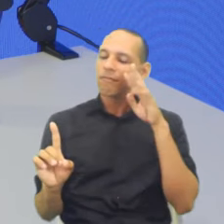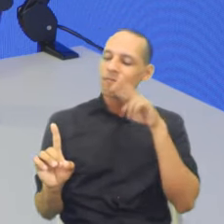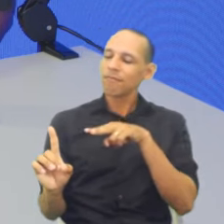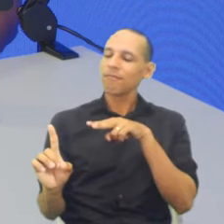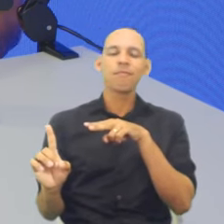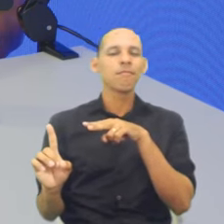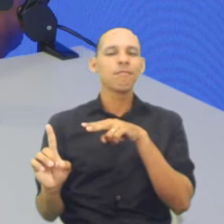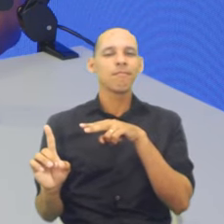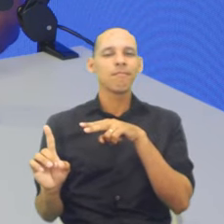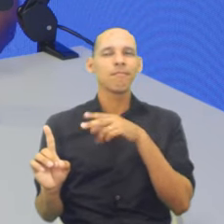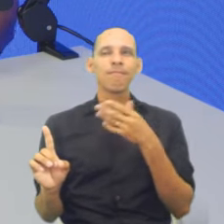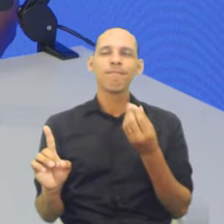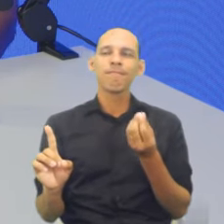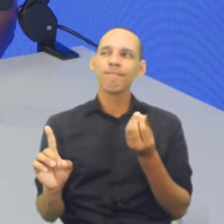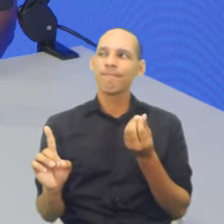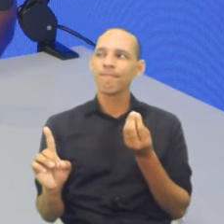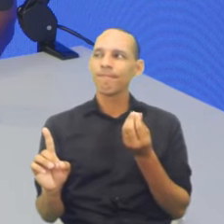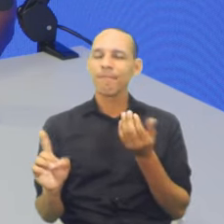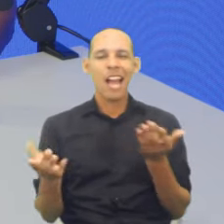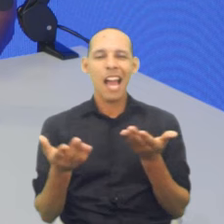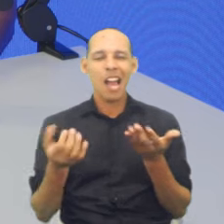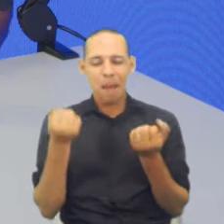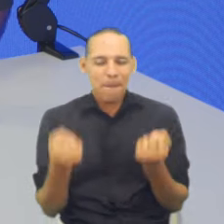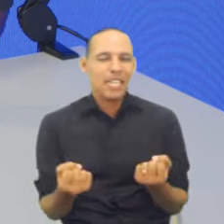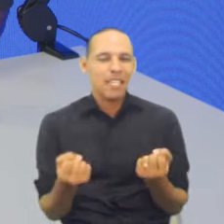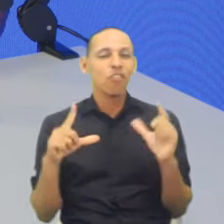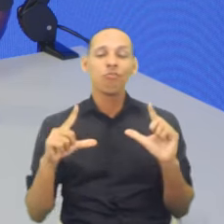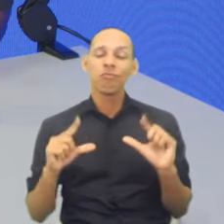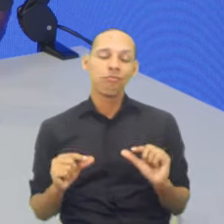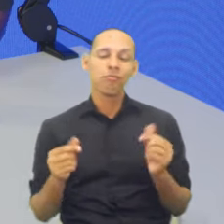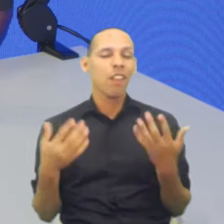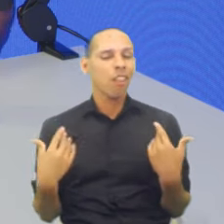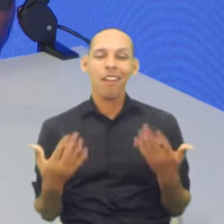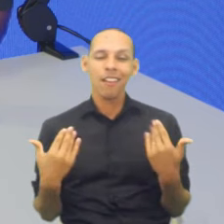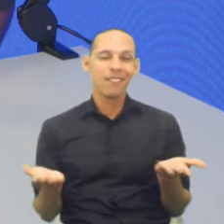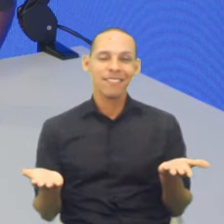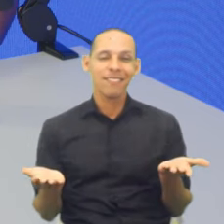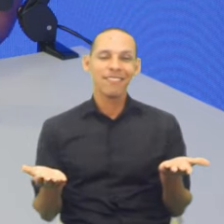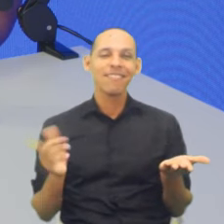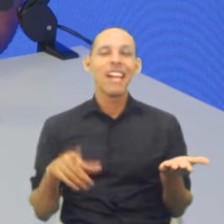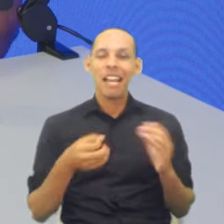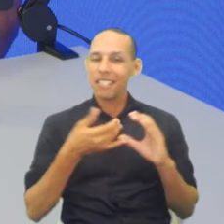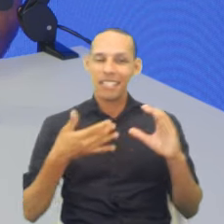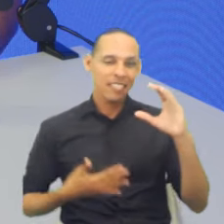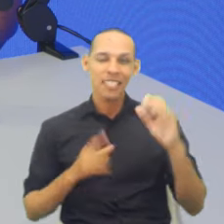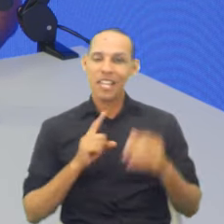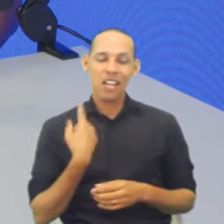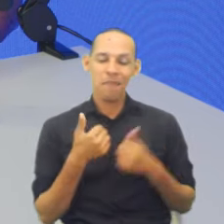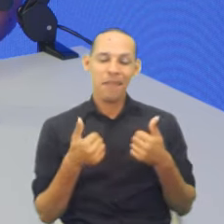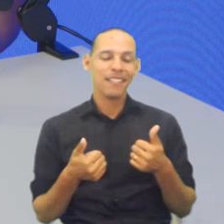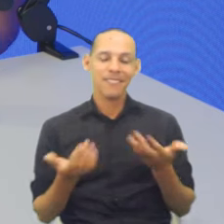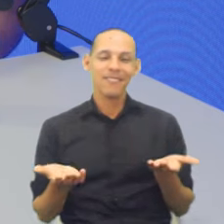eh eh menos pesada né uma palavra mais soft é uma característica Nossa e tá tudo bem